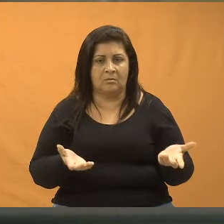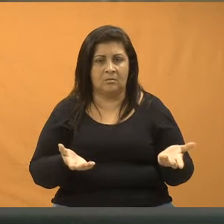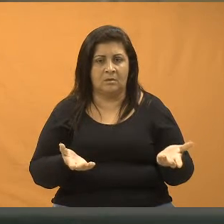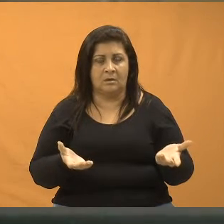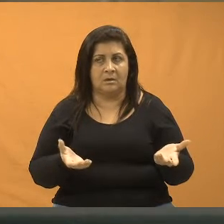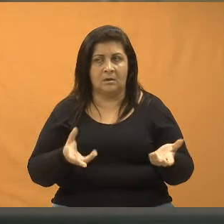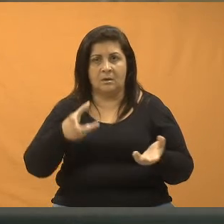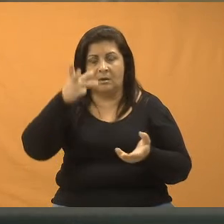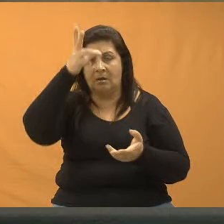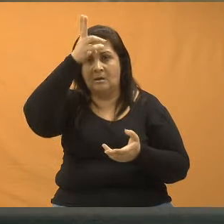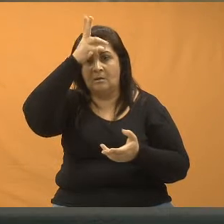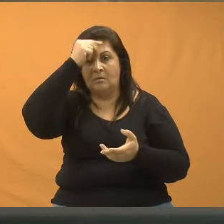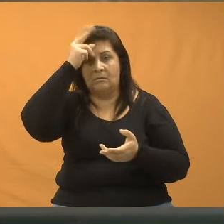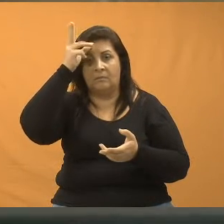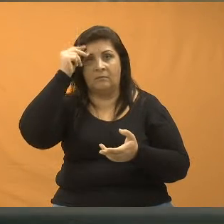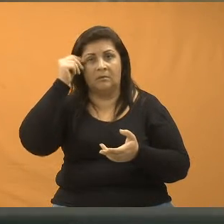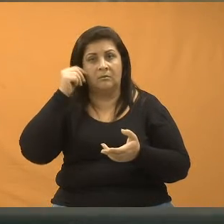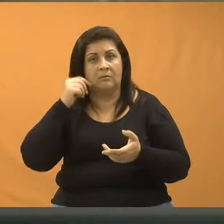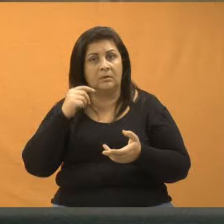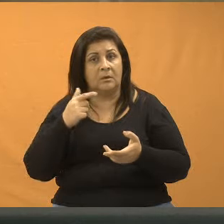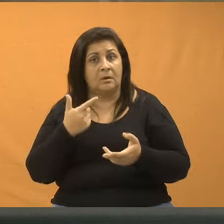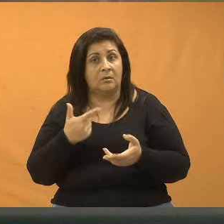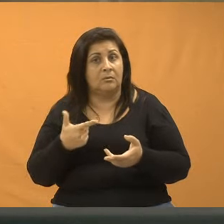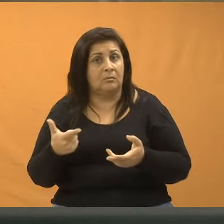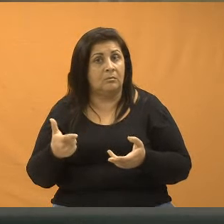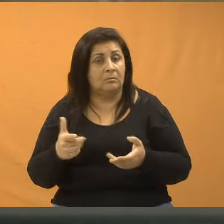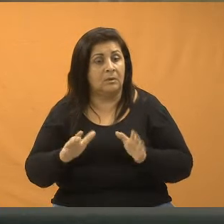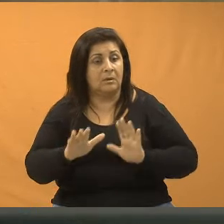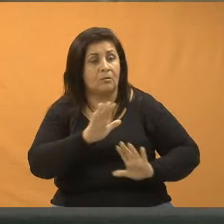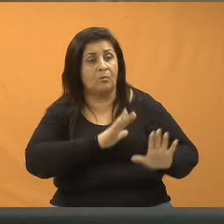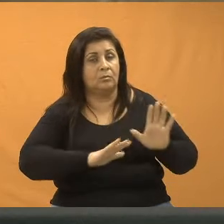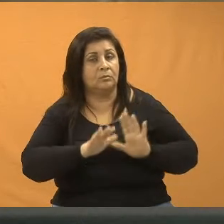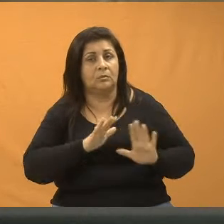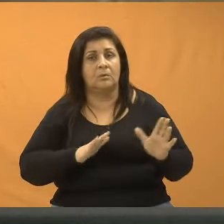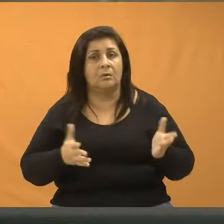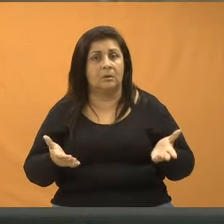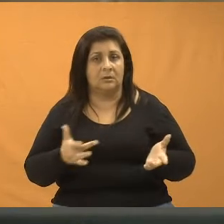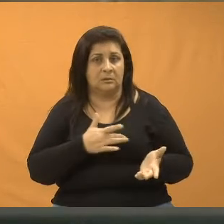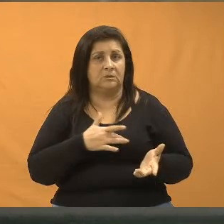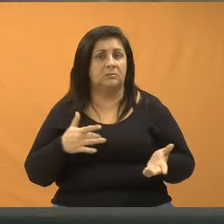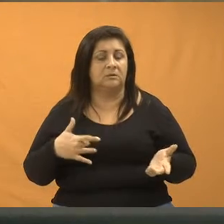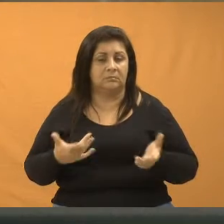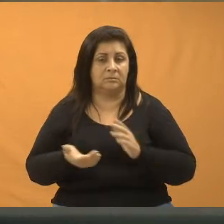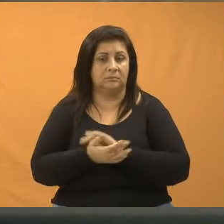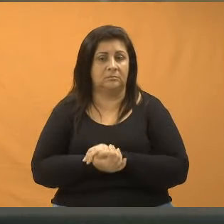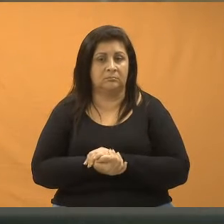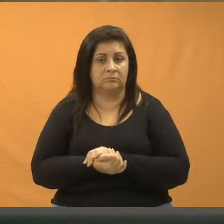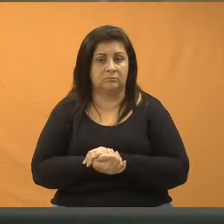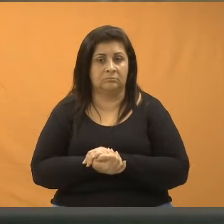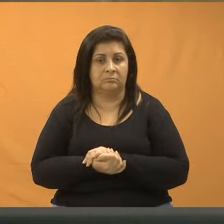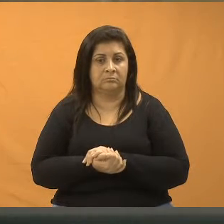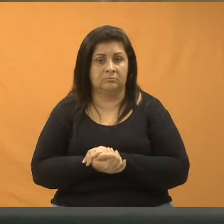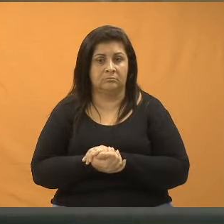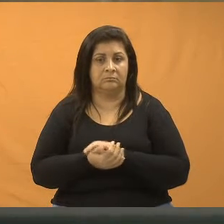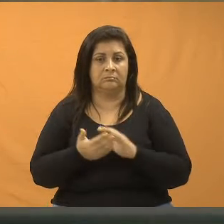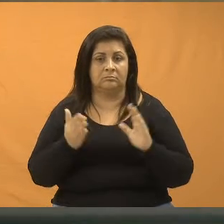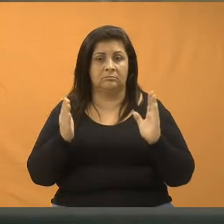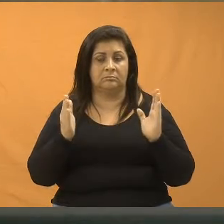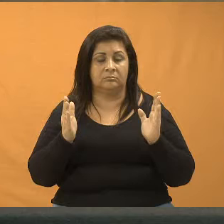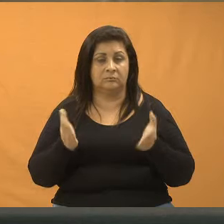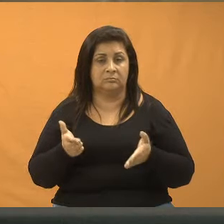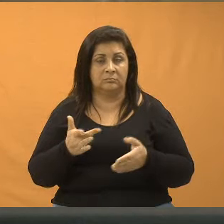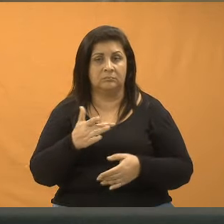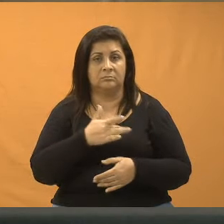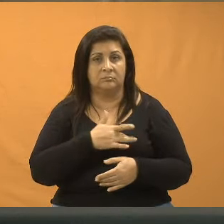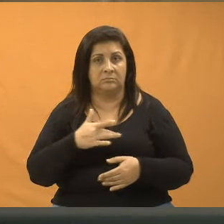município deixa de ter um certo controle nessa política de saúde específica, né? Eu acho que hoje a saúde pública